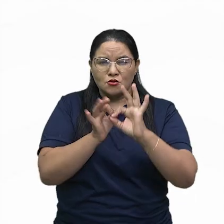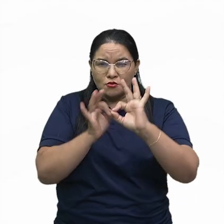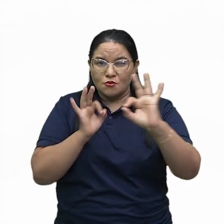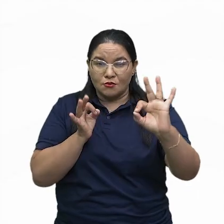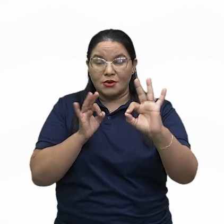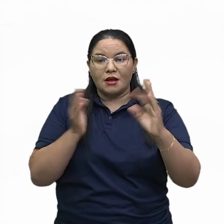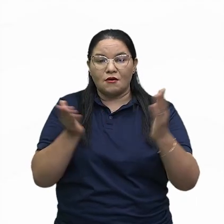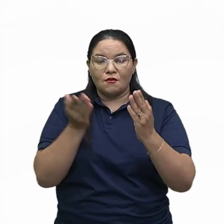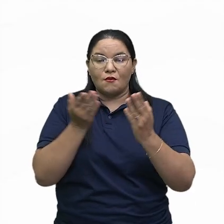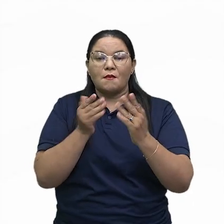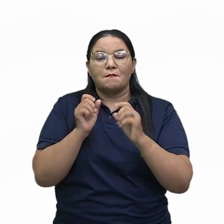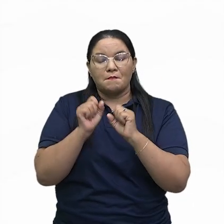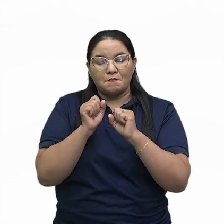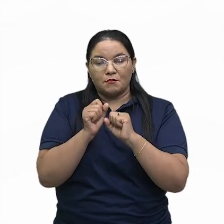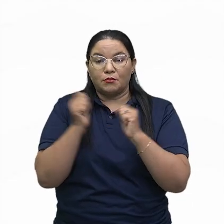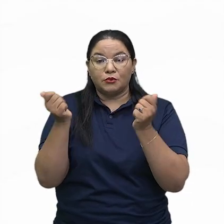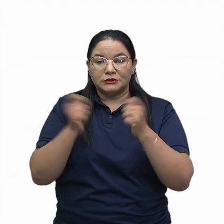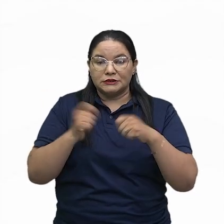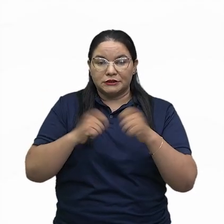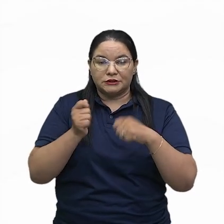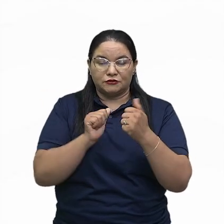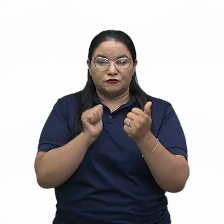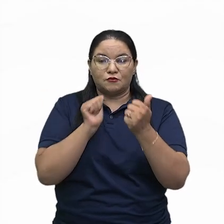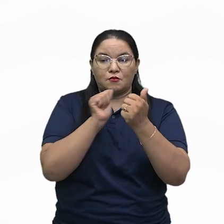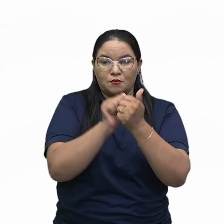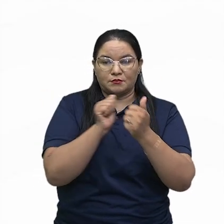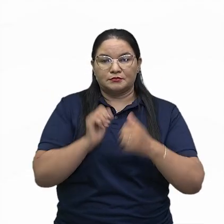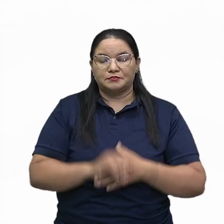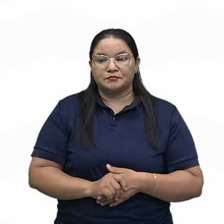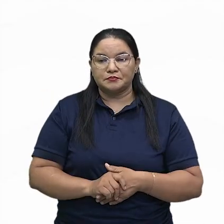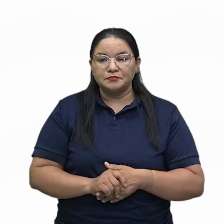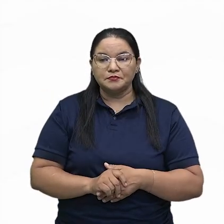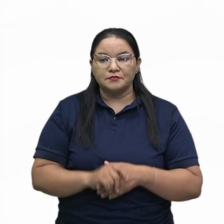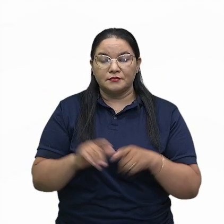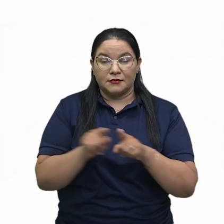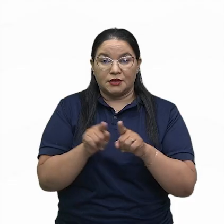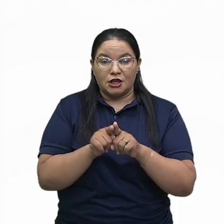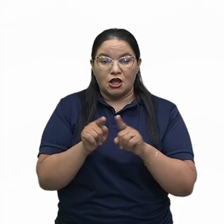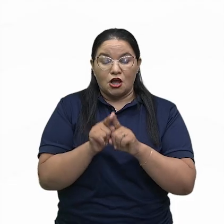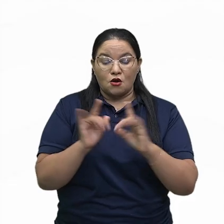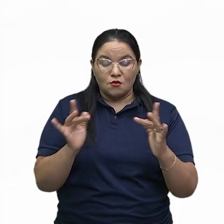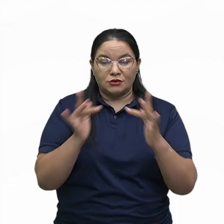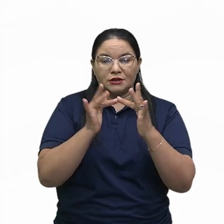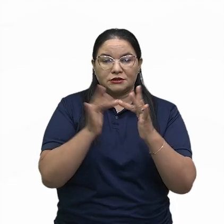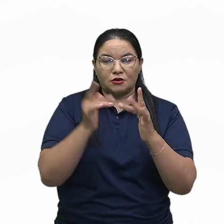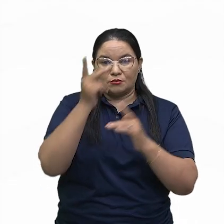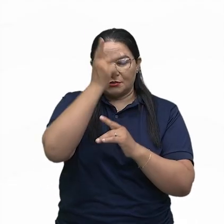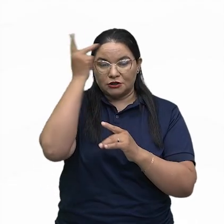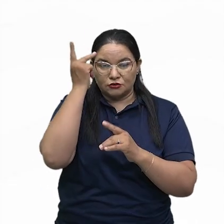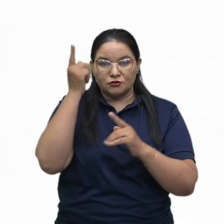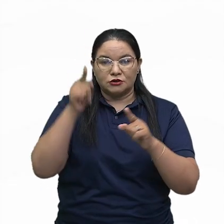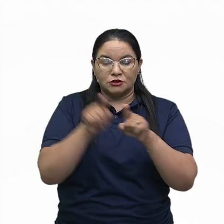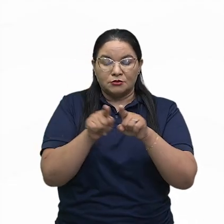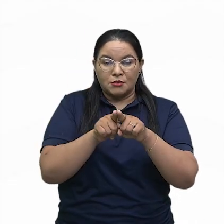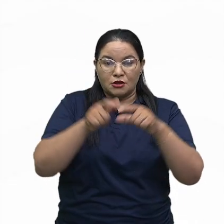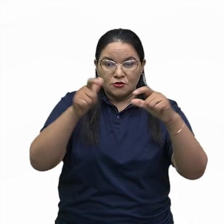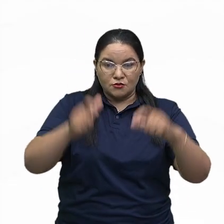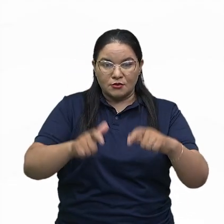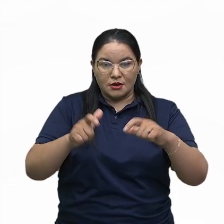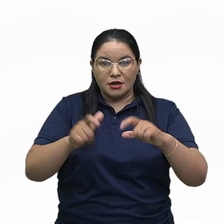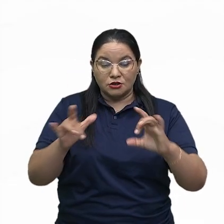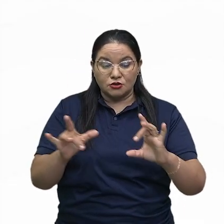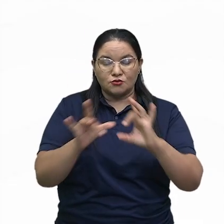esse momento da nossa sociedade onde a gente tem uma maior conexão entre pessoas, entre lugares,